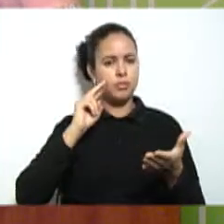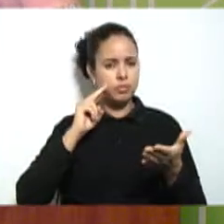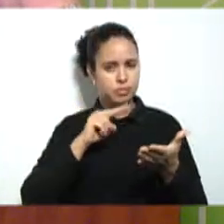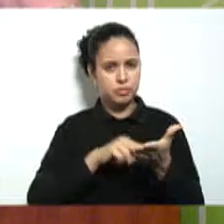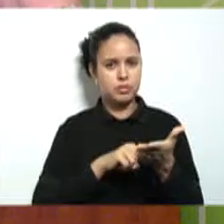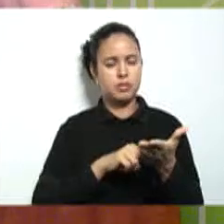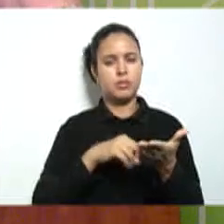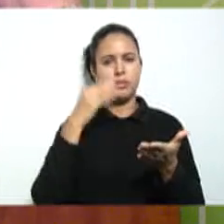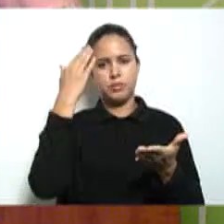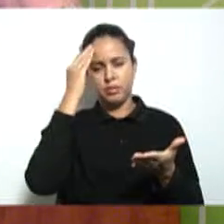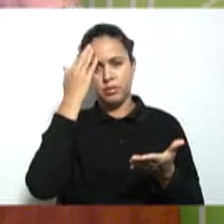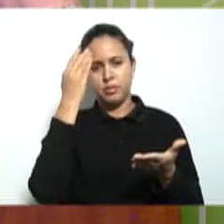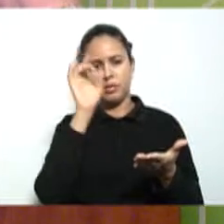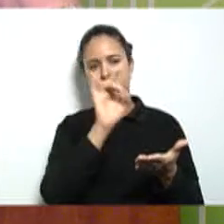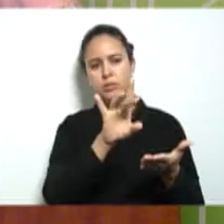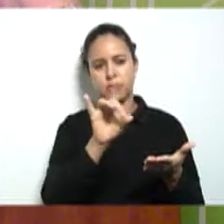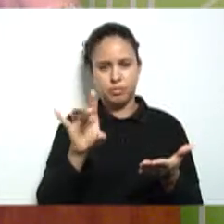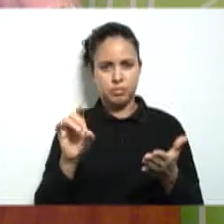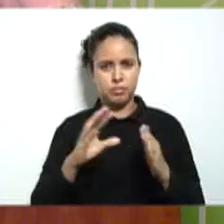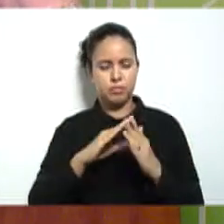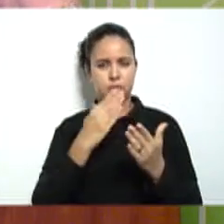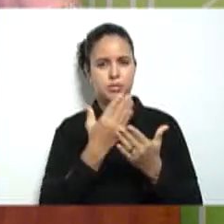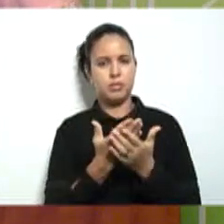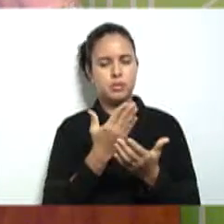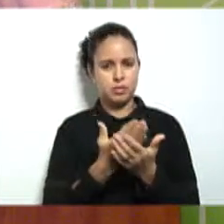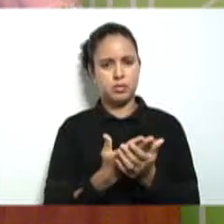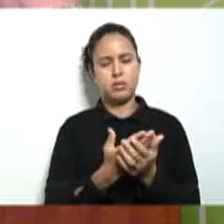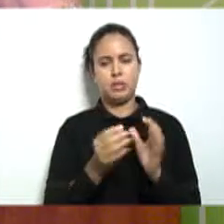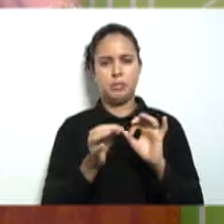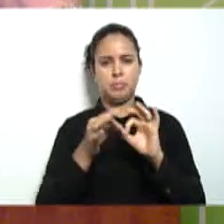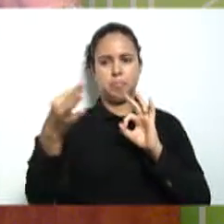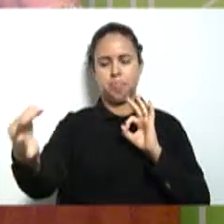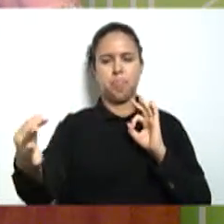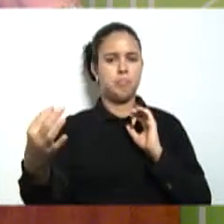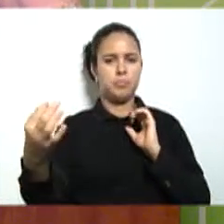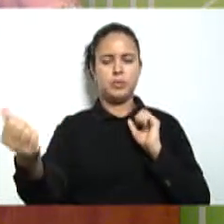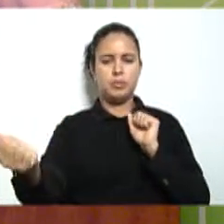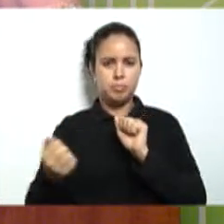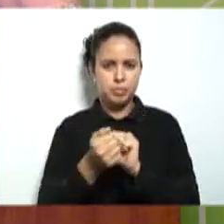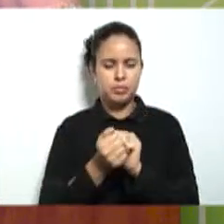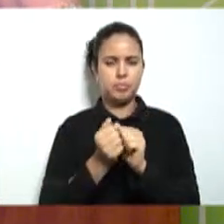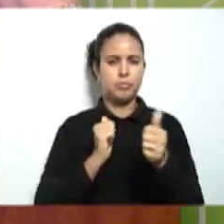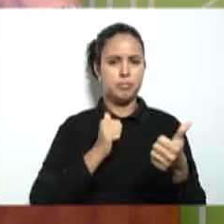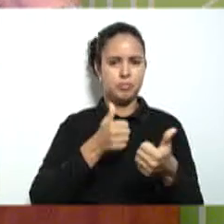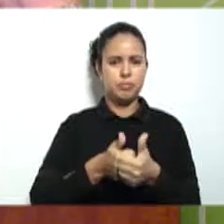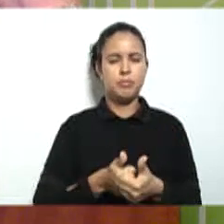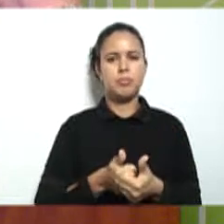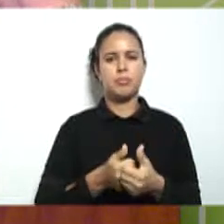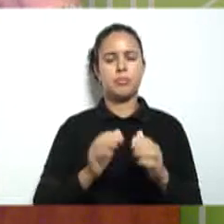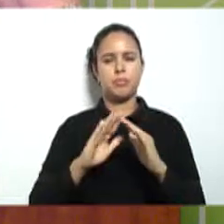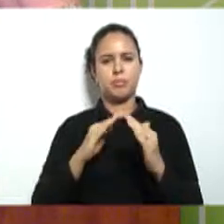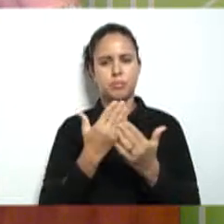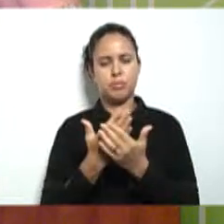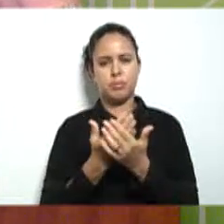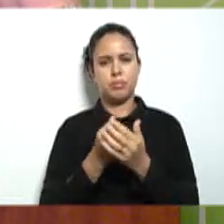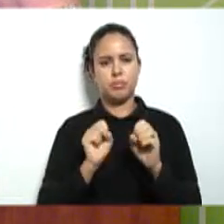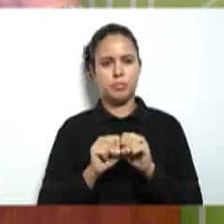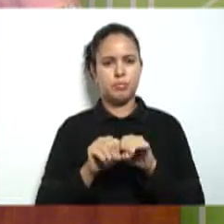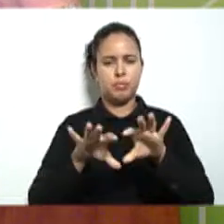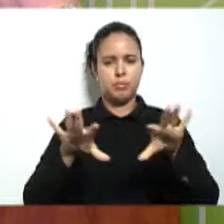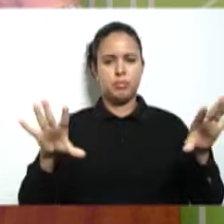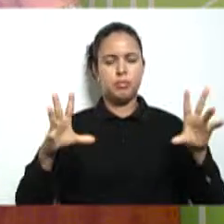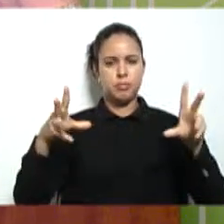pra gente entender o que cada escola tá fazendo e não ficar tão distante, né? Porque nós estamos aqui e as escolas são espalhadas aí por todo o